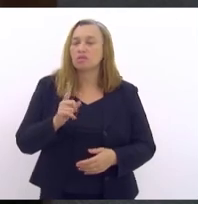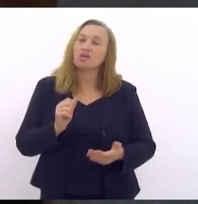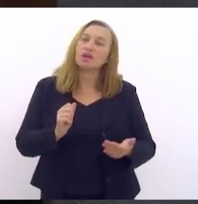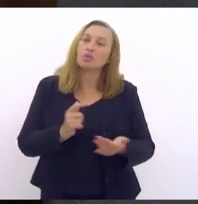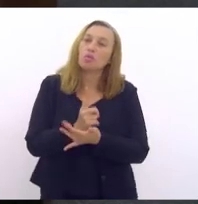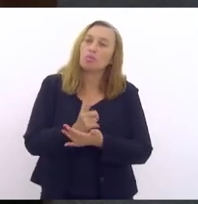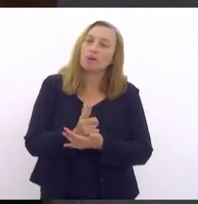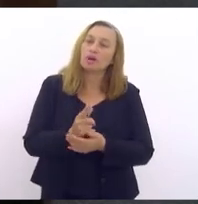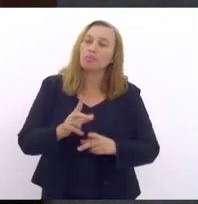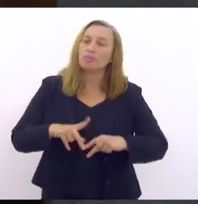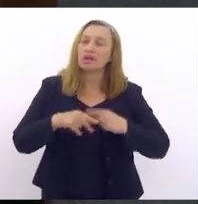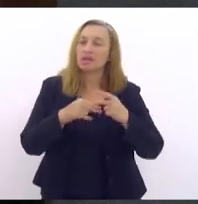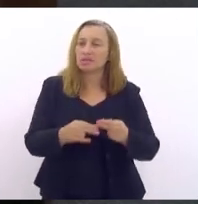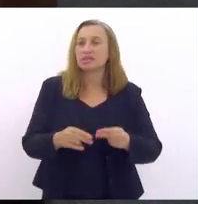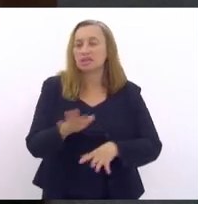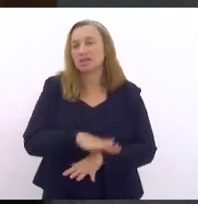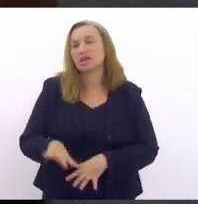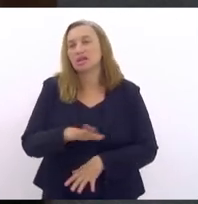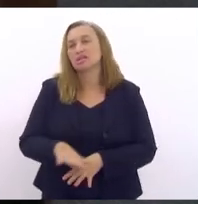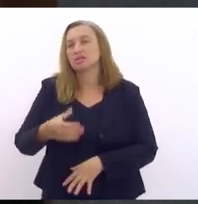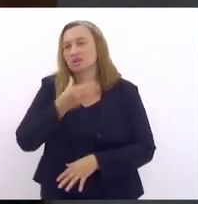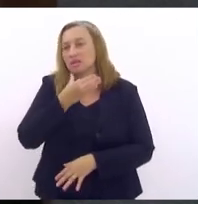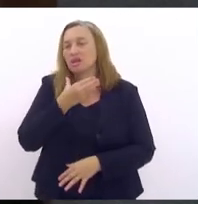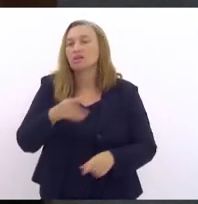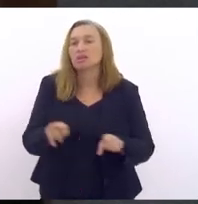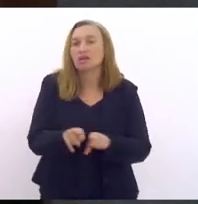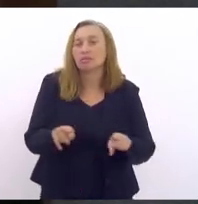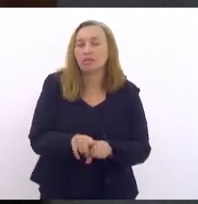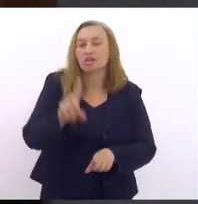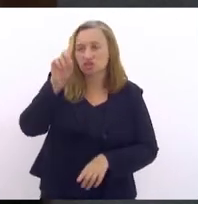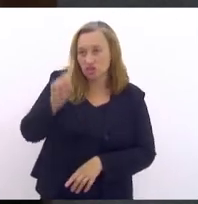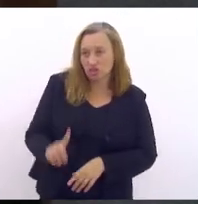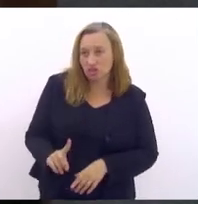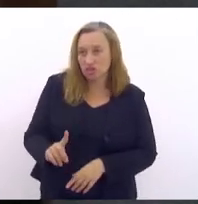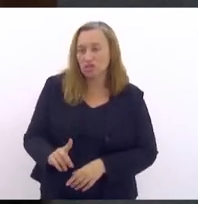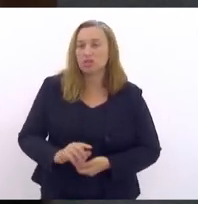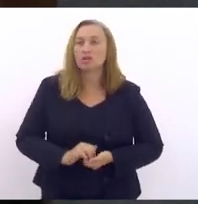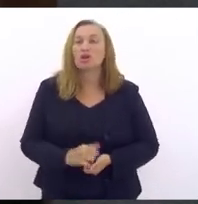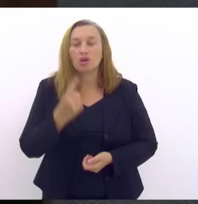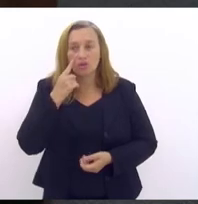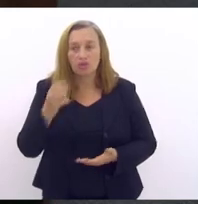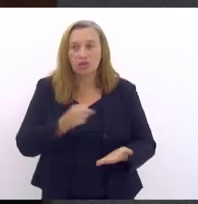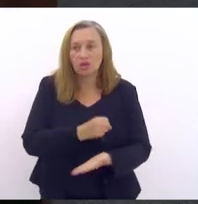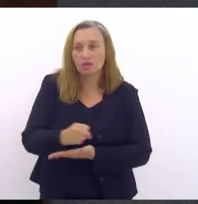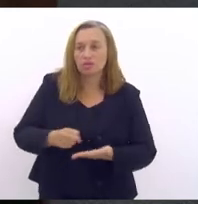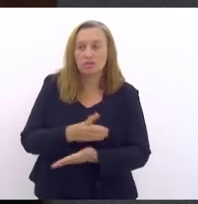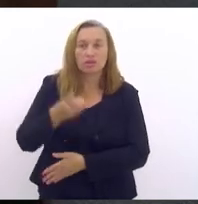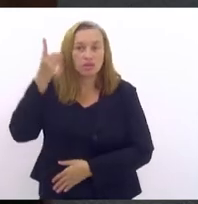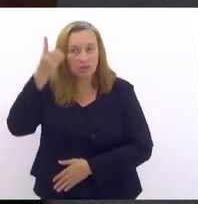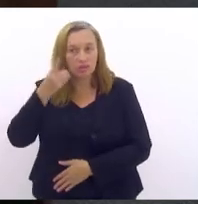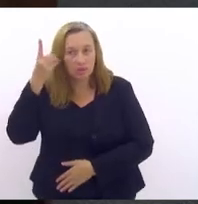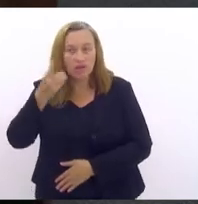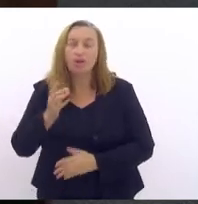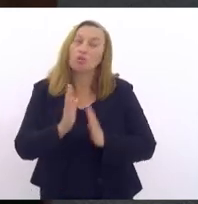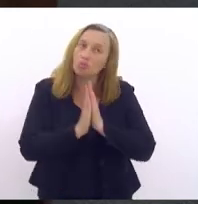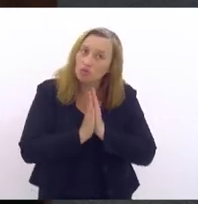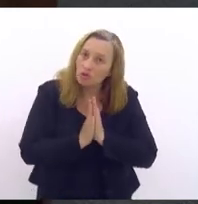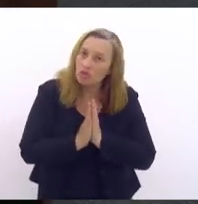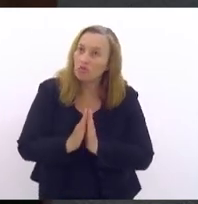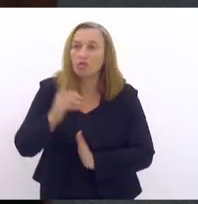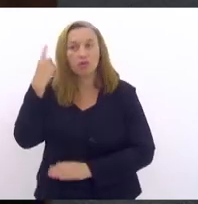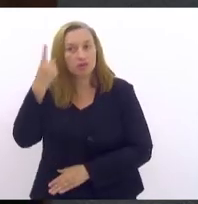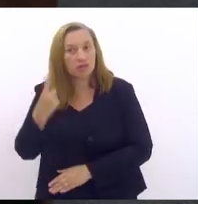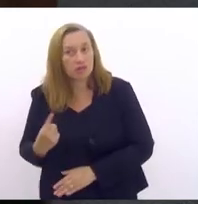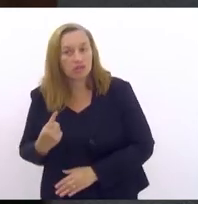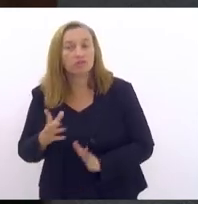é falar também da garantia de direitos. Falamos aqui, ouvi deputados da base falando... Concluí, por favor, Dani, por sobre favor. Estou concluindo